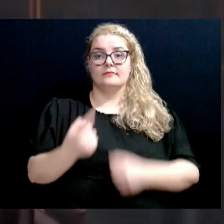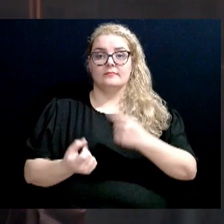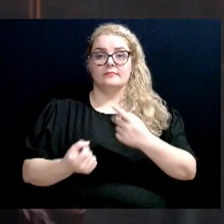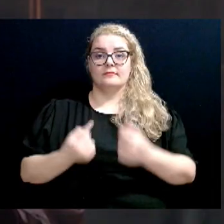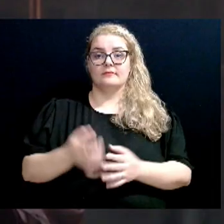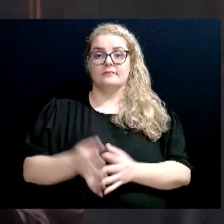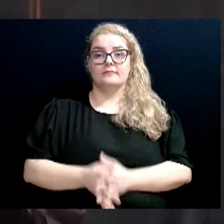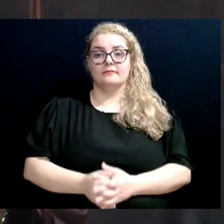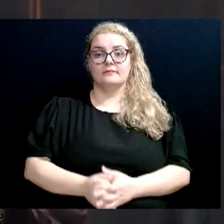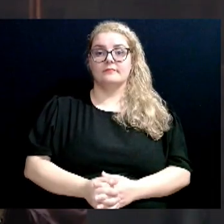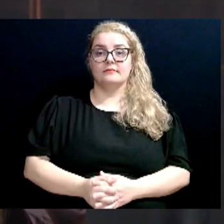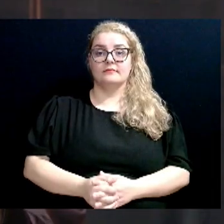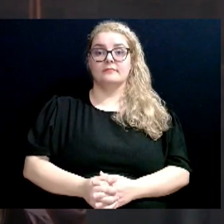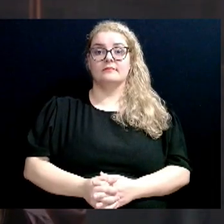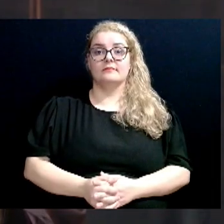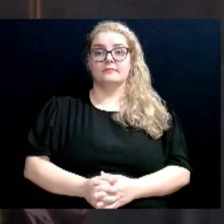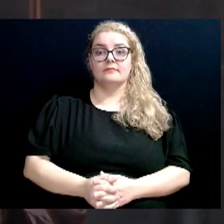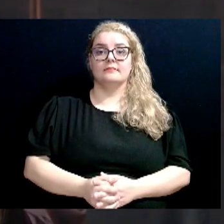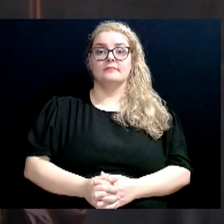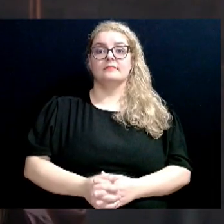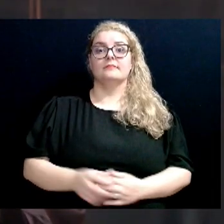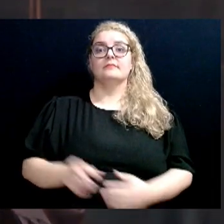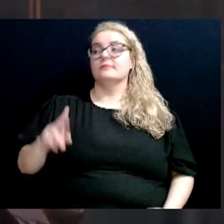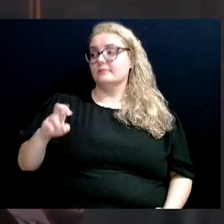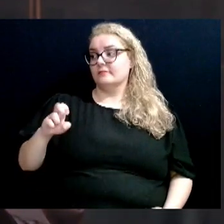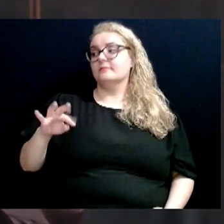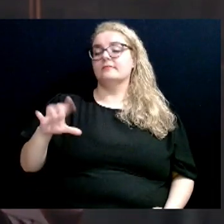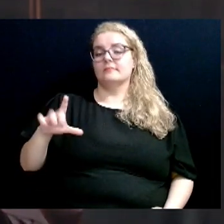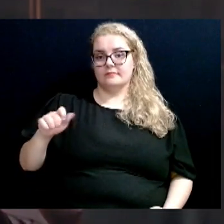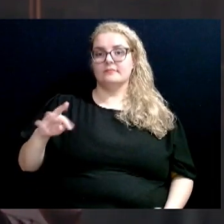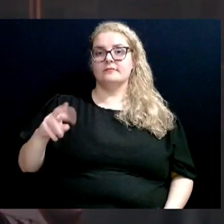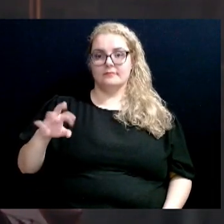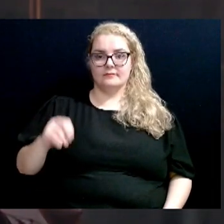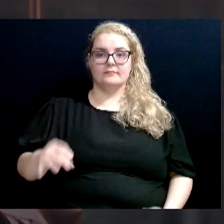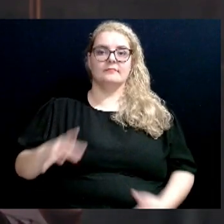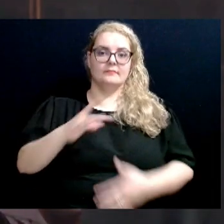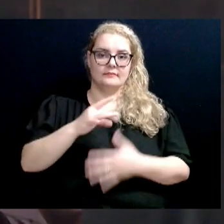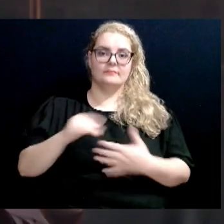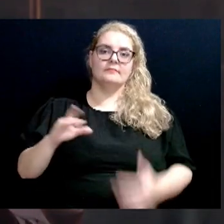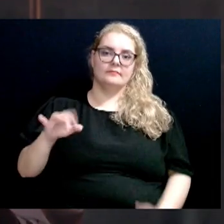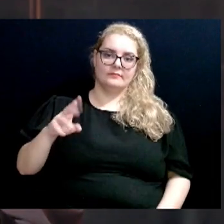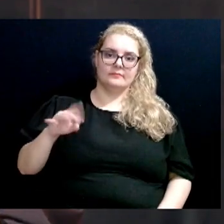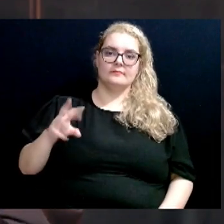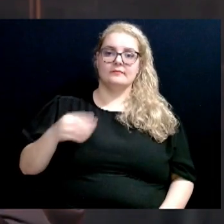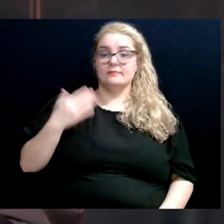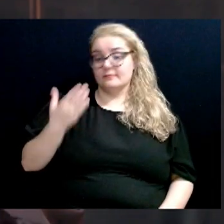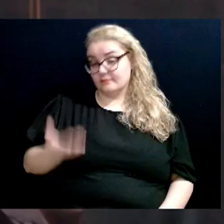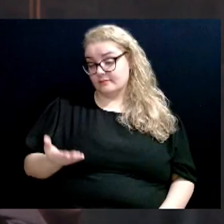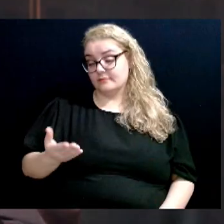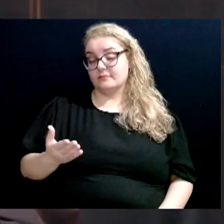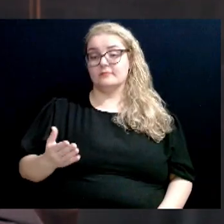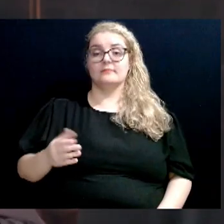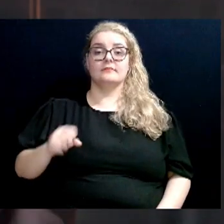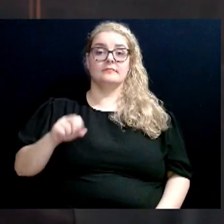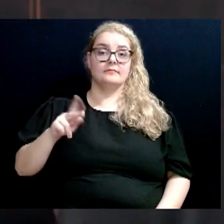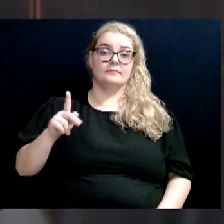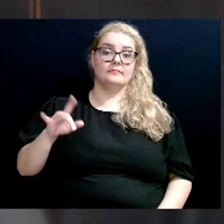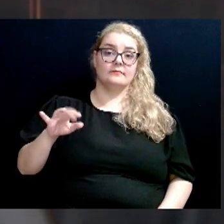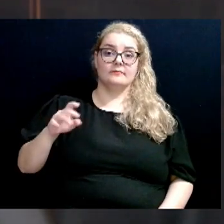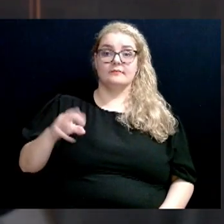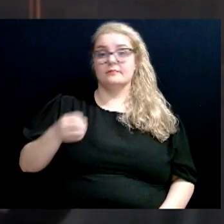Critérios. relatórios, não é? E Uhum. critérios que mostram se aquele suplemento, por exemplo, ele é bom ou ele não é